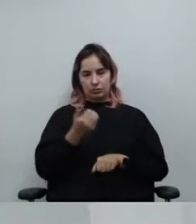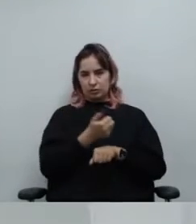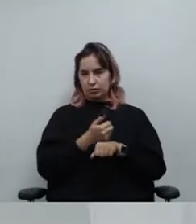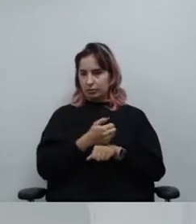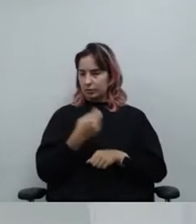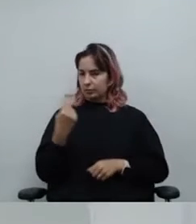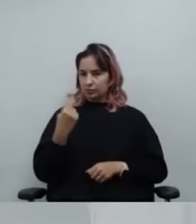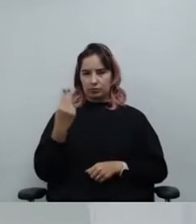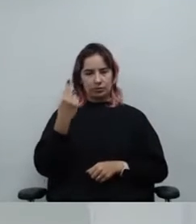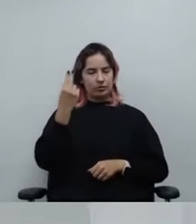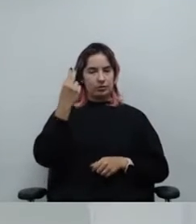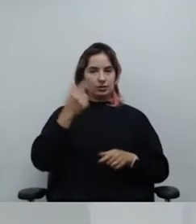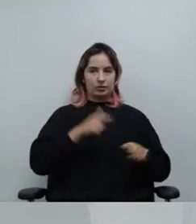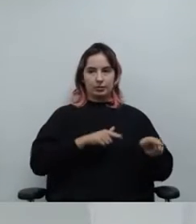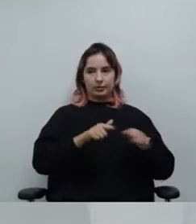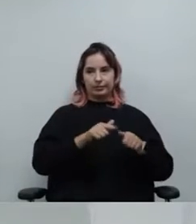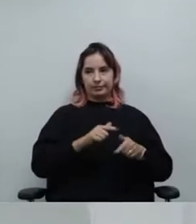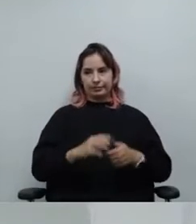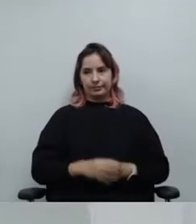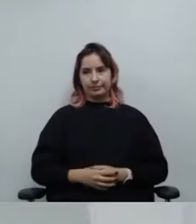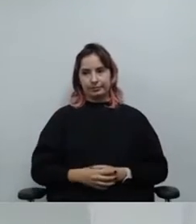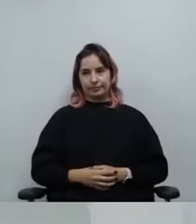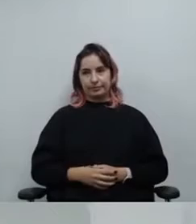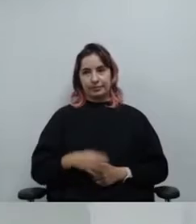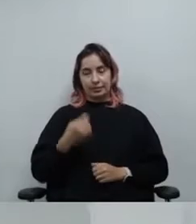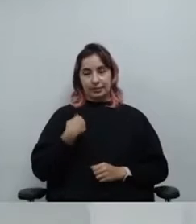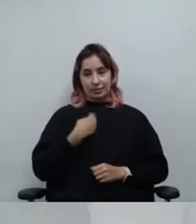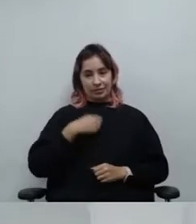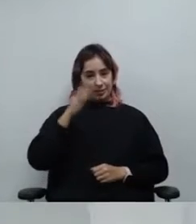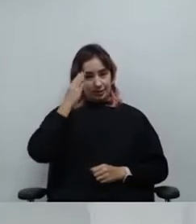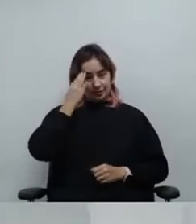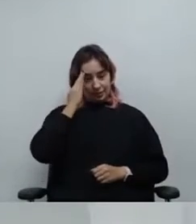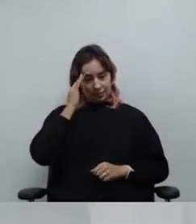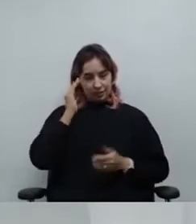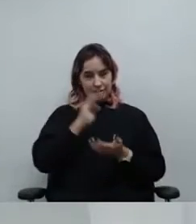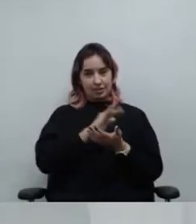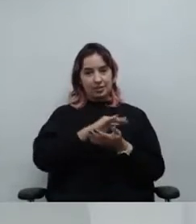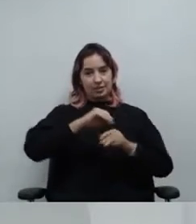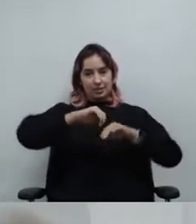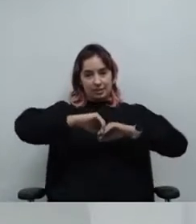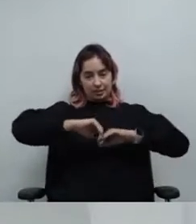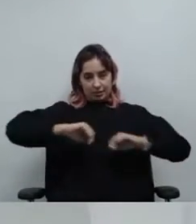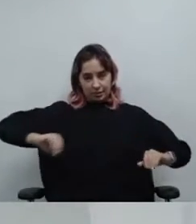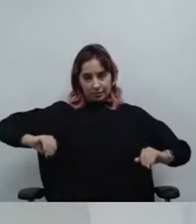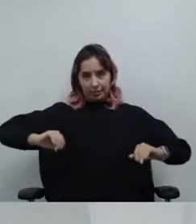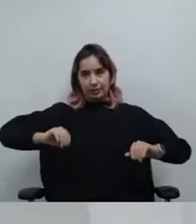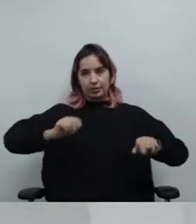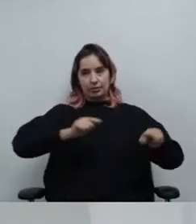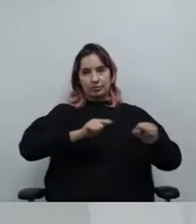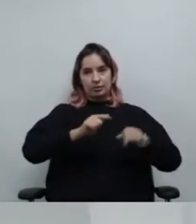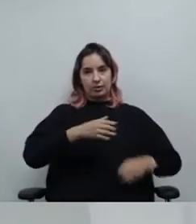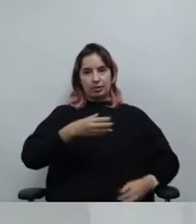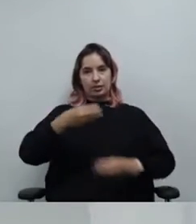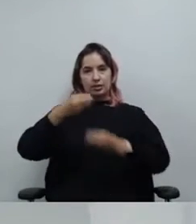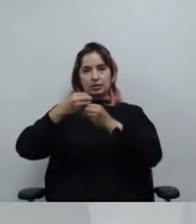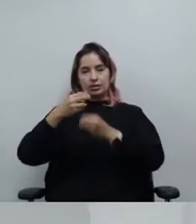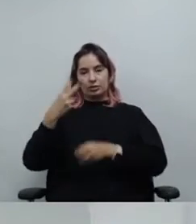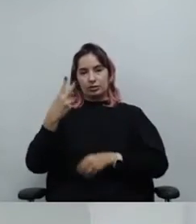trabalhar. A gente entende que separando as demandas, acrescentando mais 2